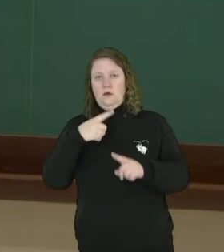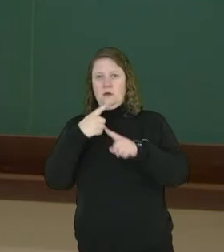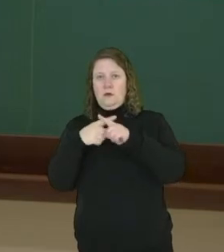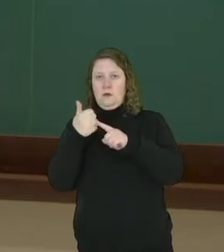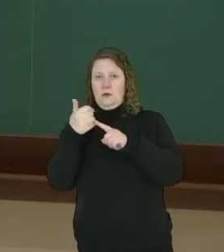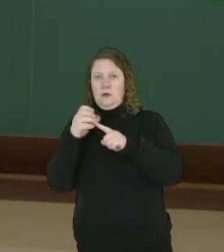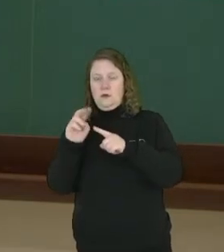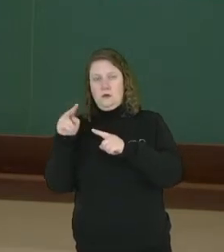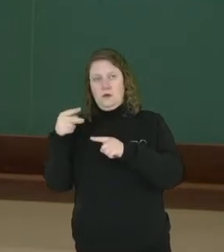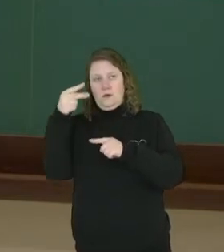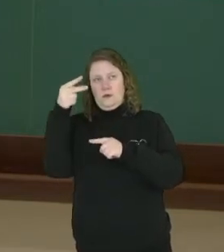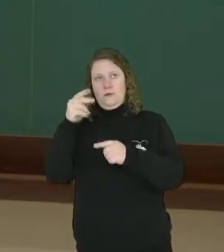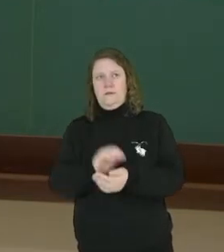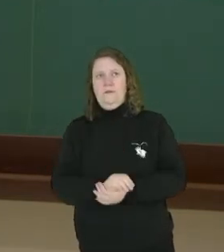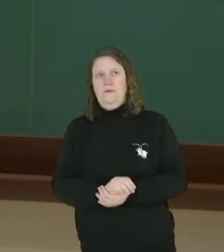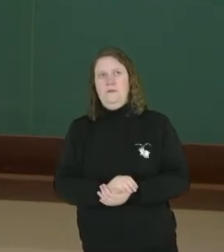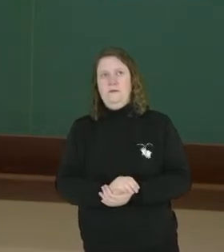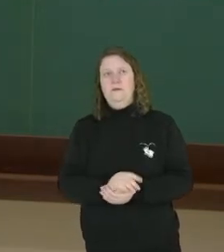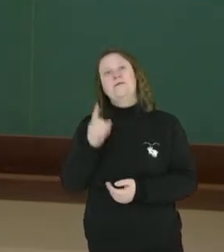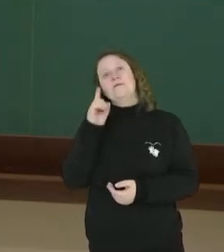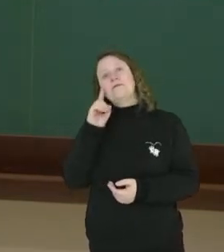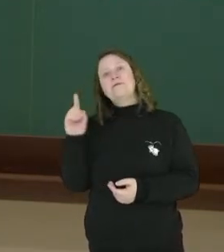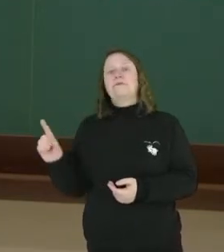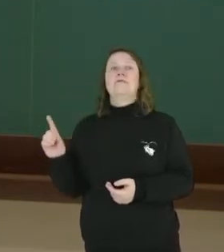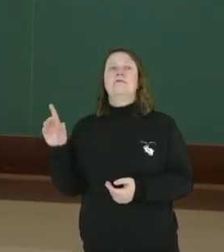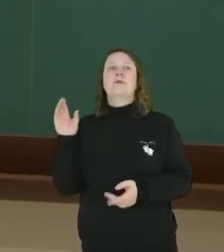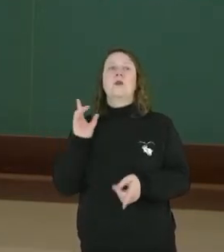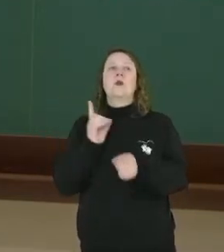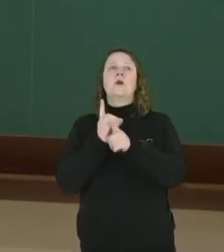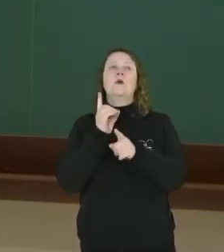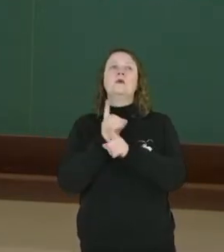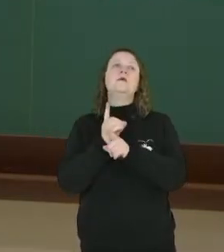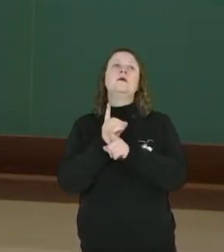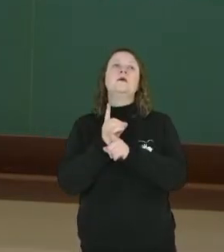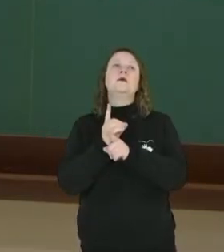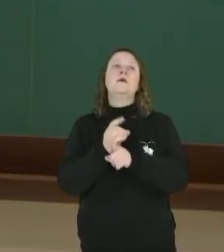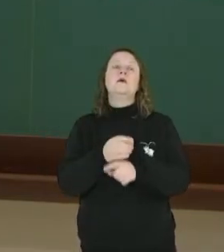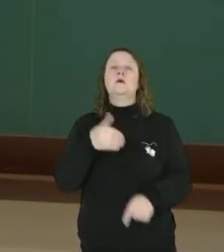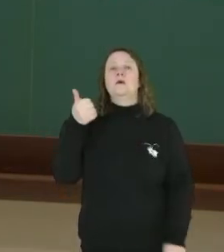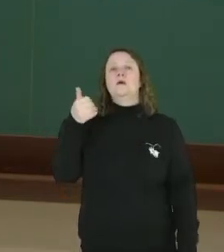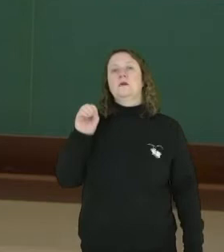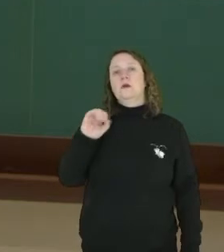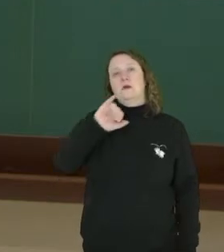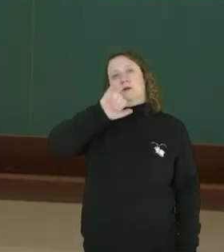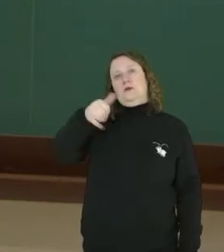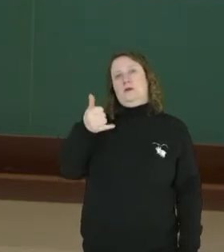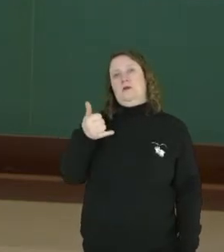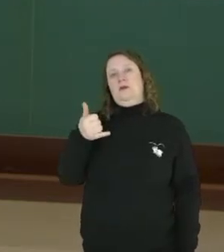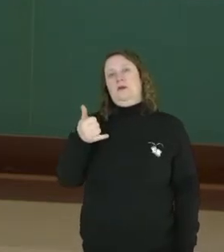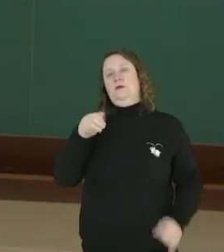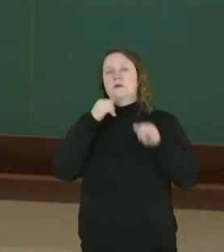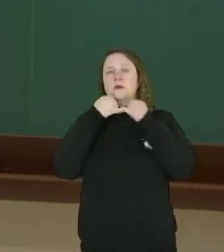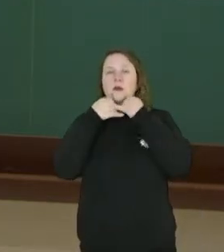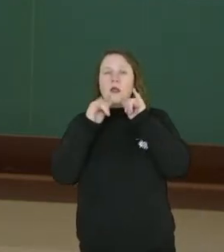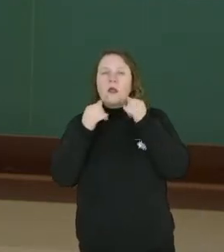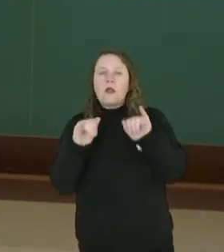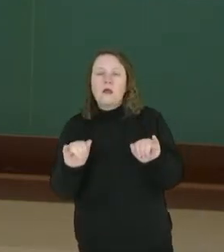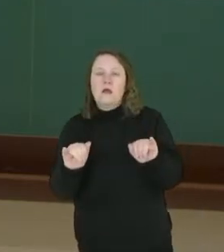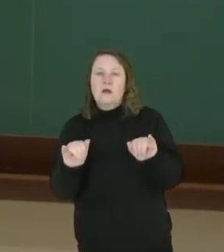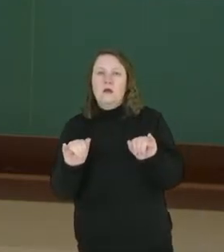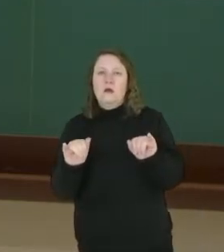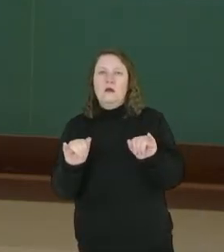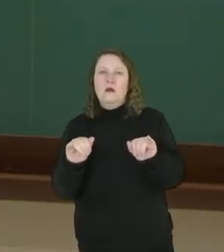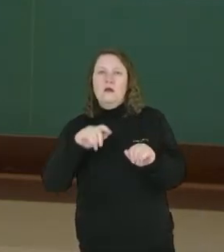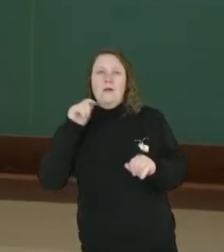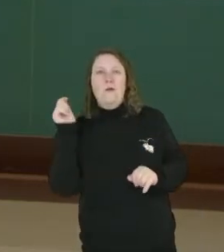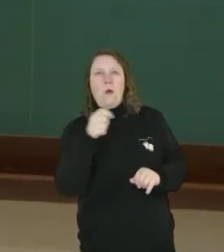hora que eu resolver toda essa pironga aqui, eu vou ter o valor de 10 Joule. Ou seja, a energia mecânica do